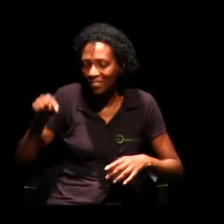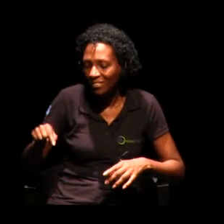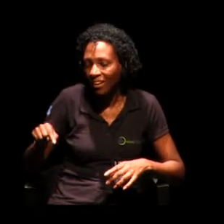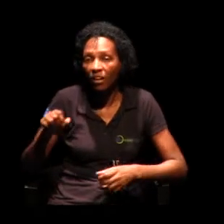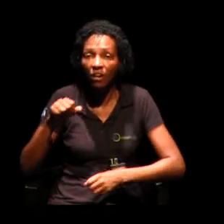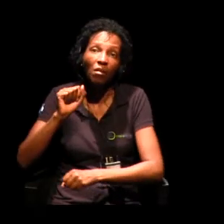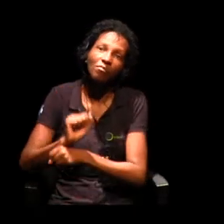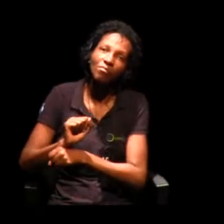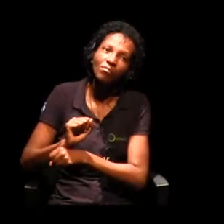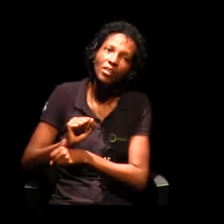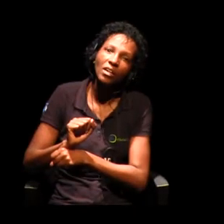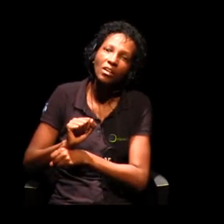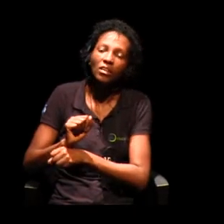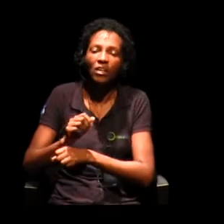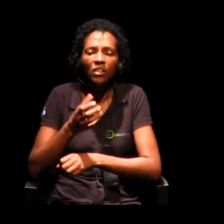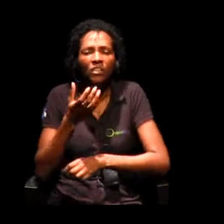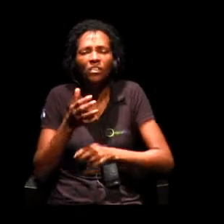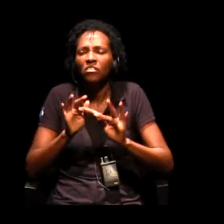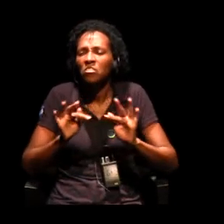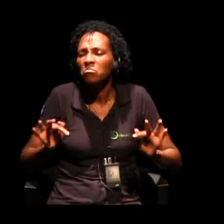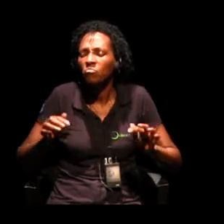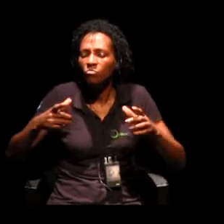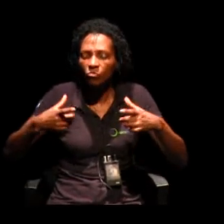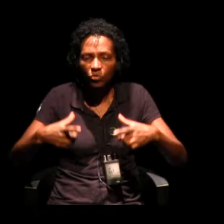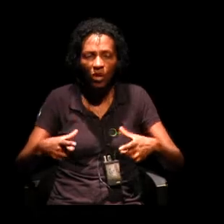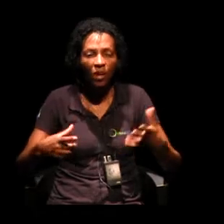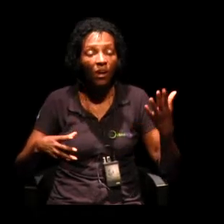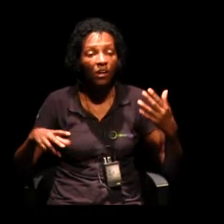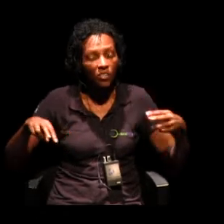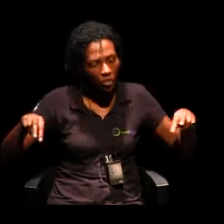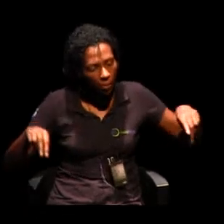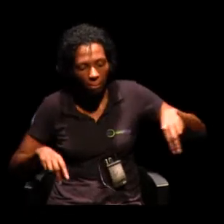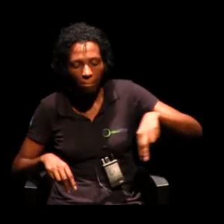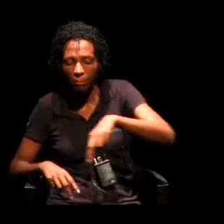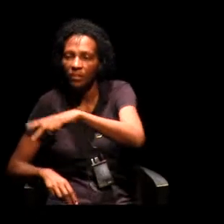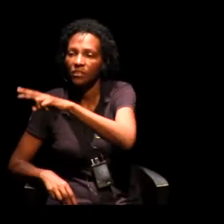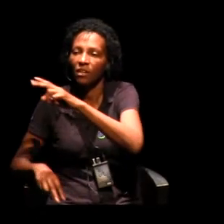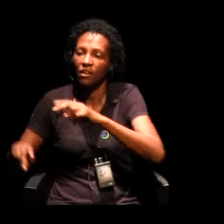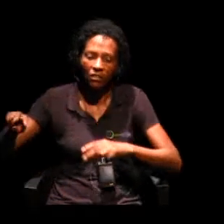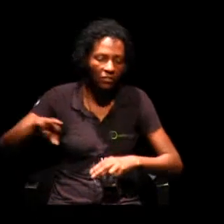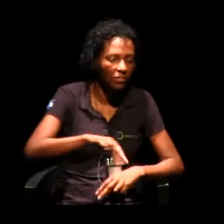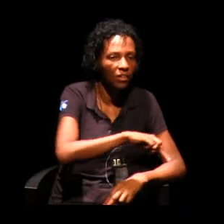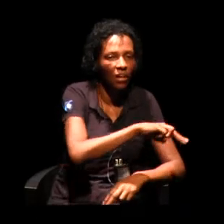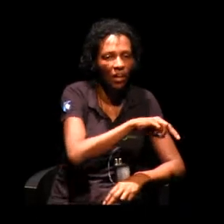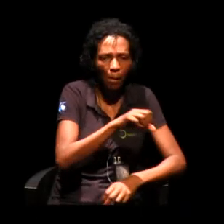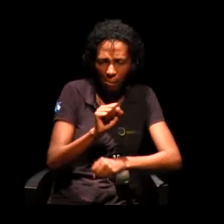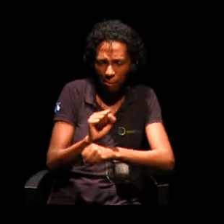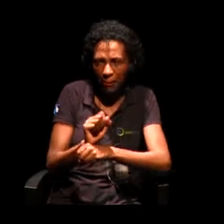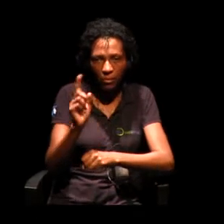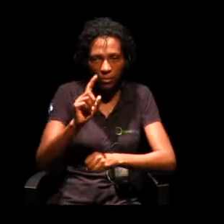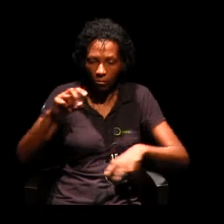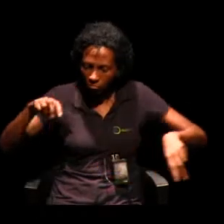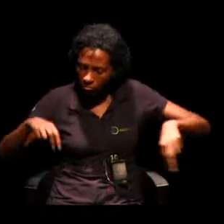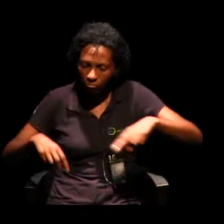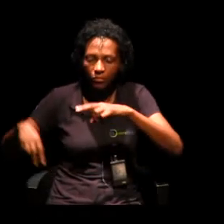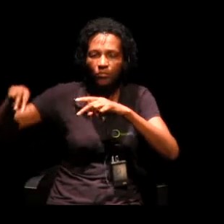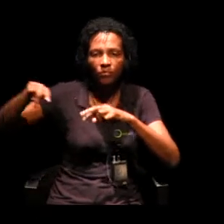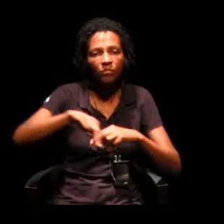nós não queríamos que as pessoas ficassem lá paradas, nós queríamos simplesmente que fosse uma área de passagem de um lugar para